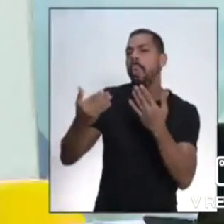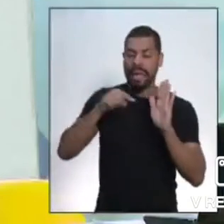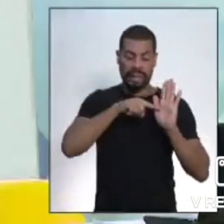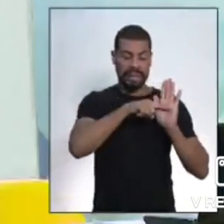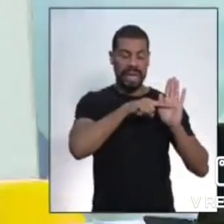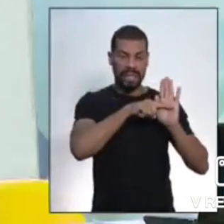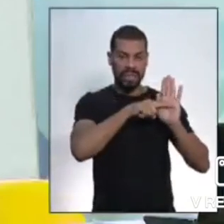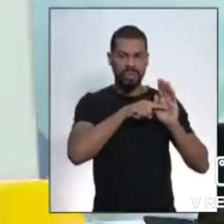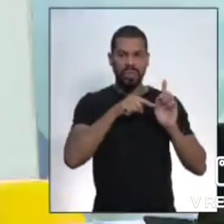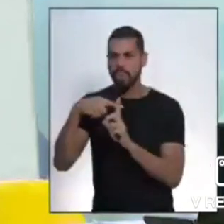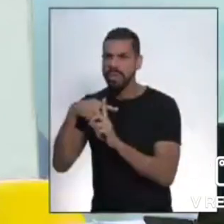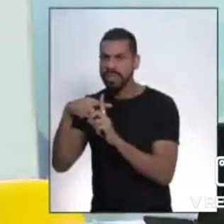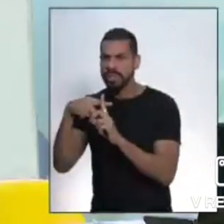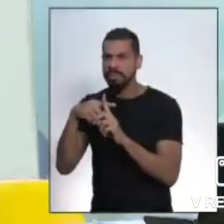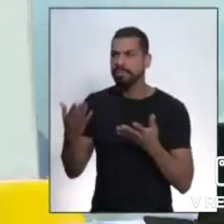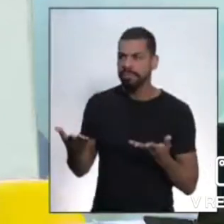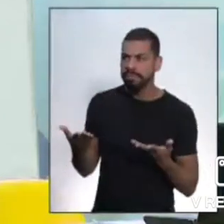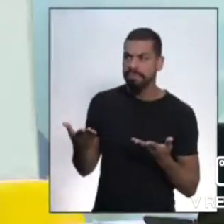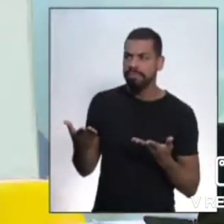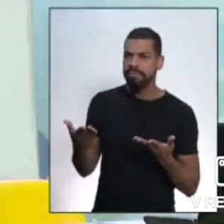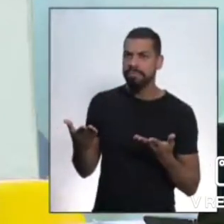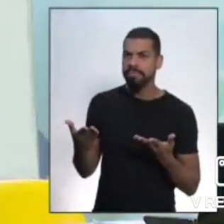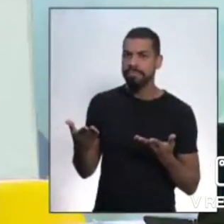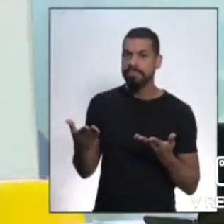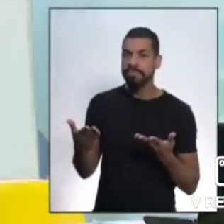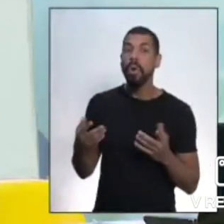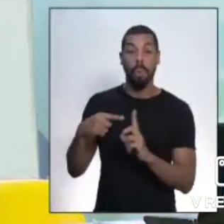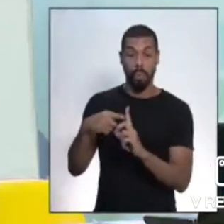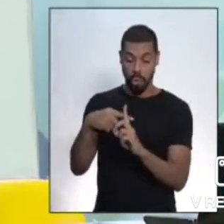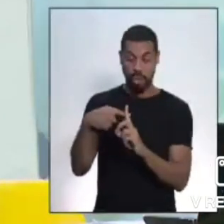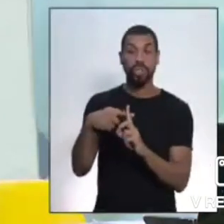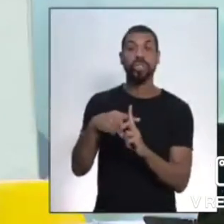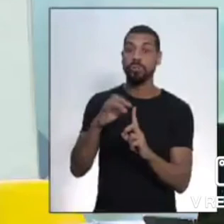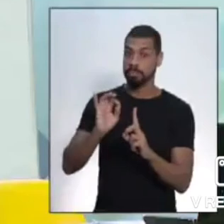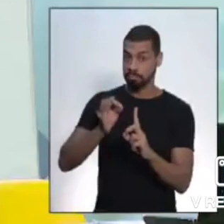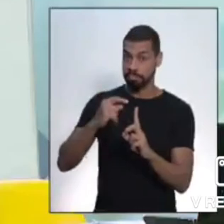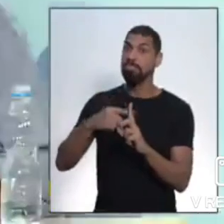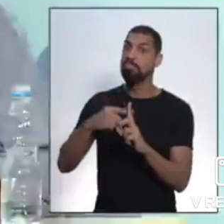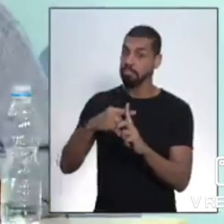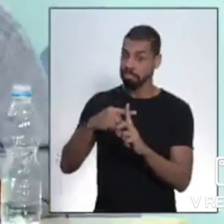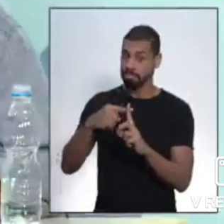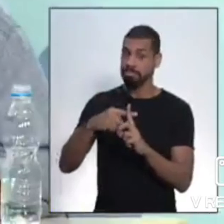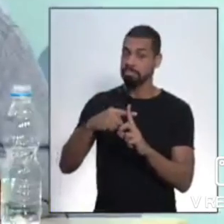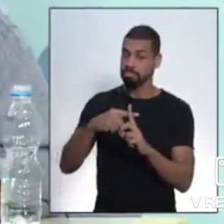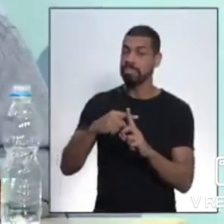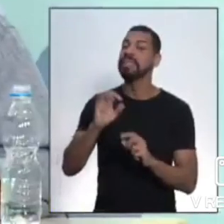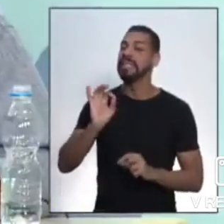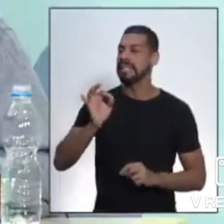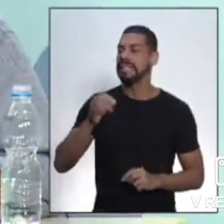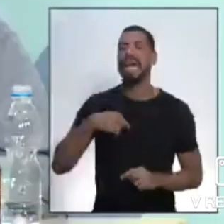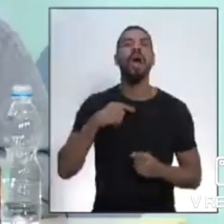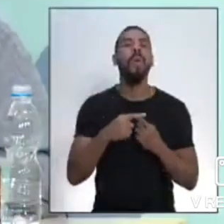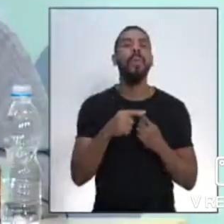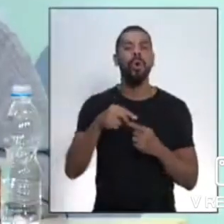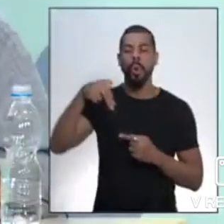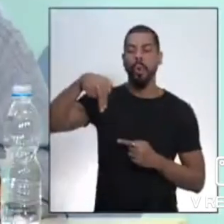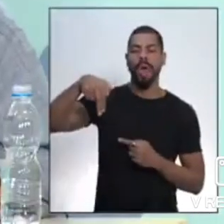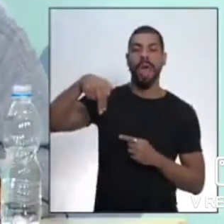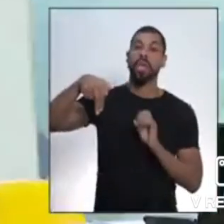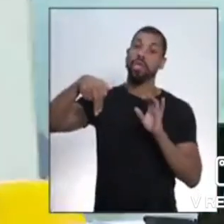ou negativos? Os termos são positivos. Positivos. É o N pertencente aos naturais menos o